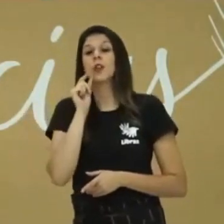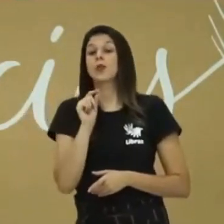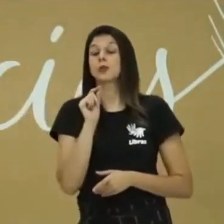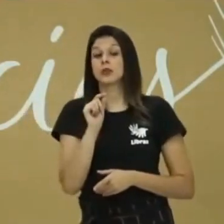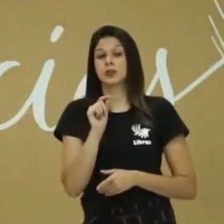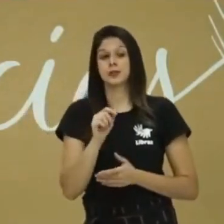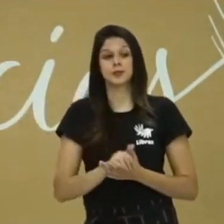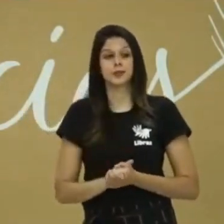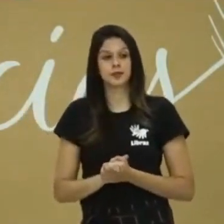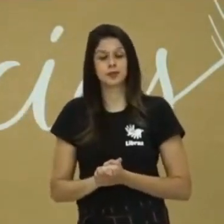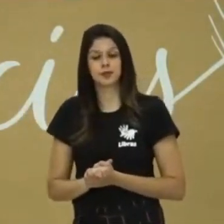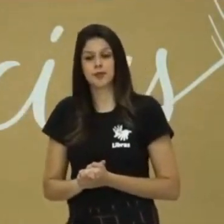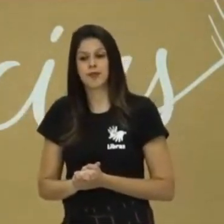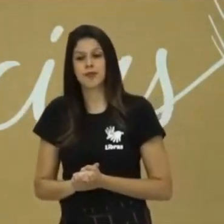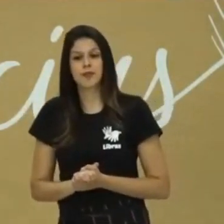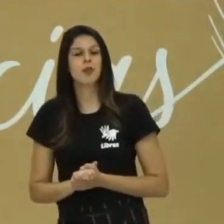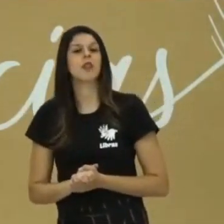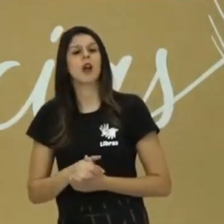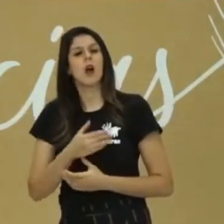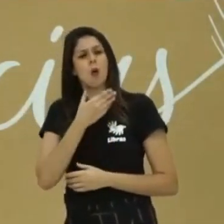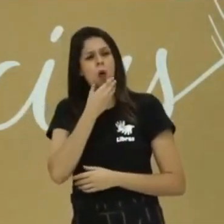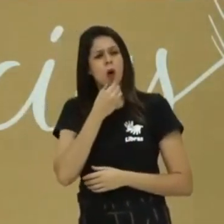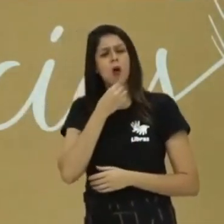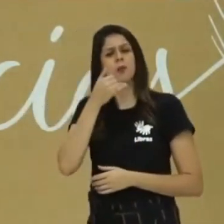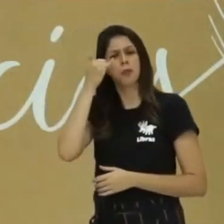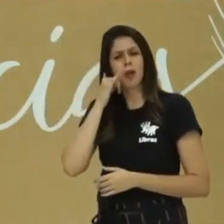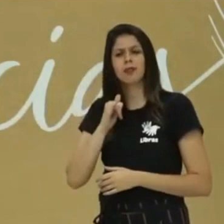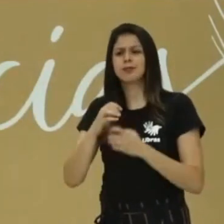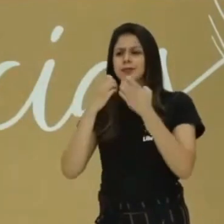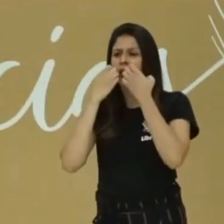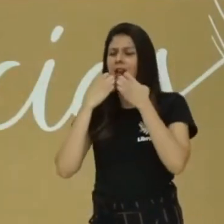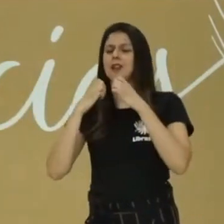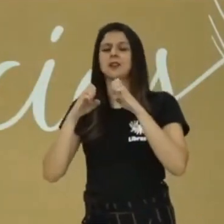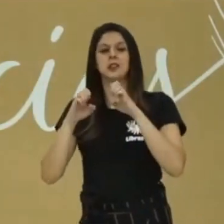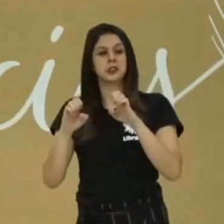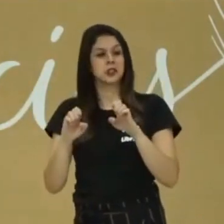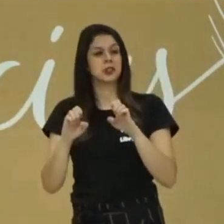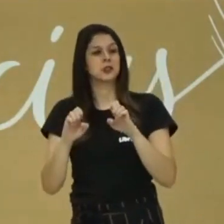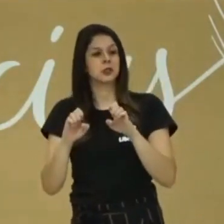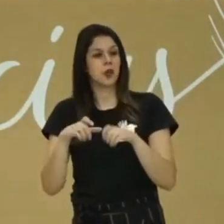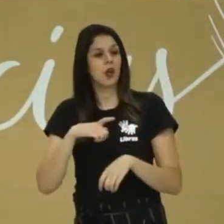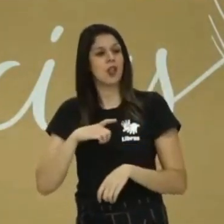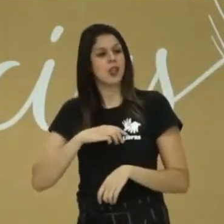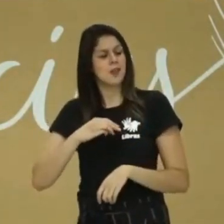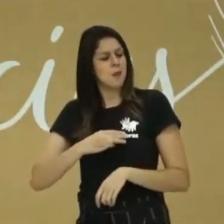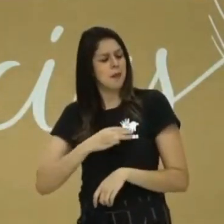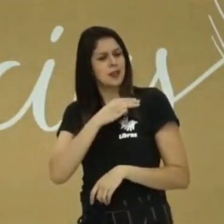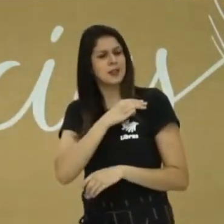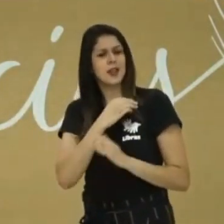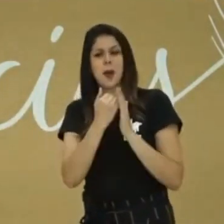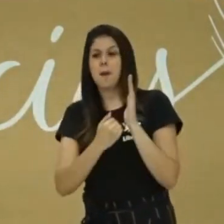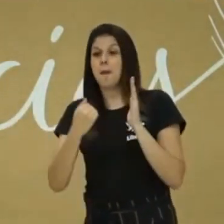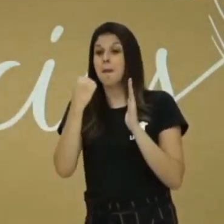tinha prestado atenção Billy Graham Foi Sem dúvida nenhuma o maior Evangelista de todos os tempos ele teve um ministério com mais de